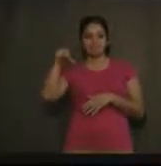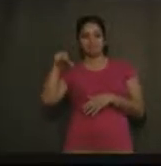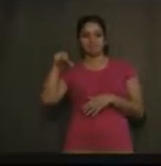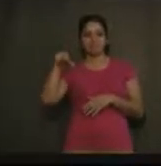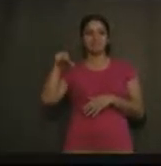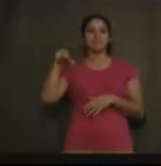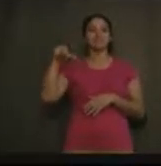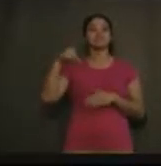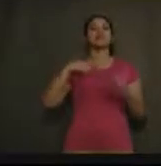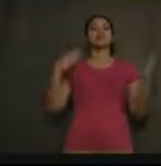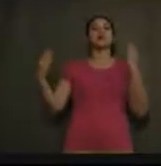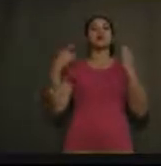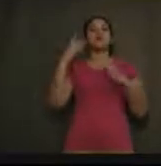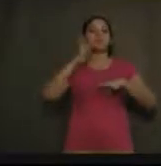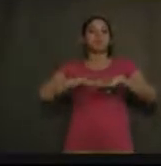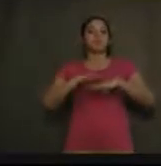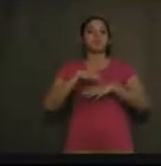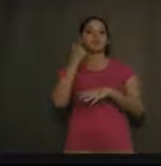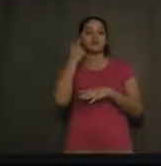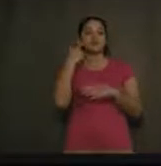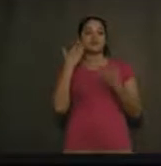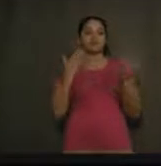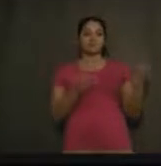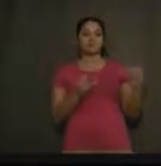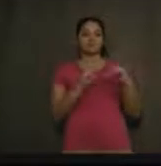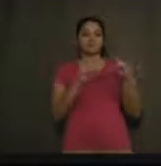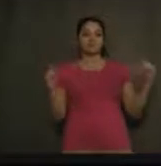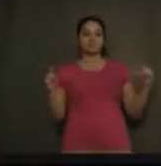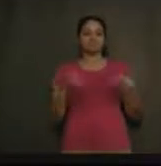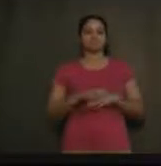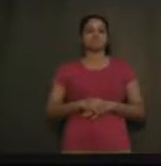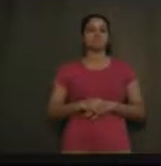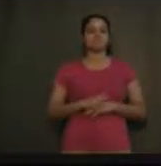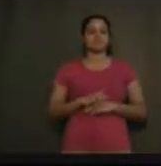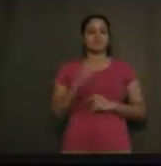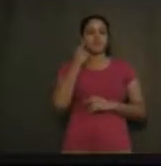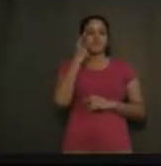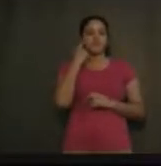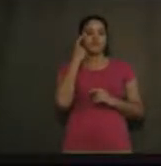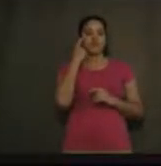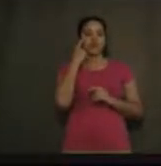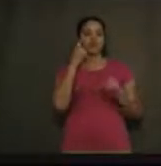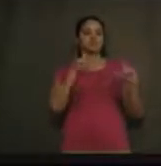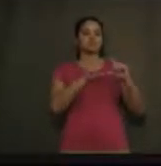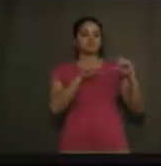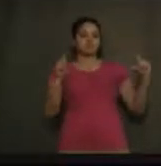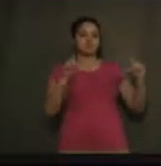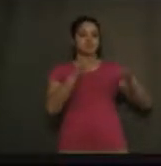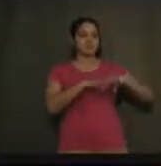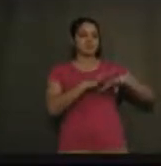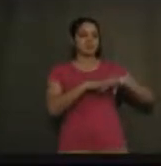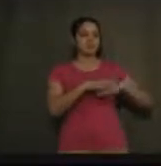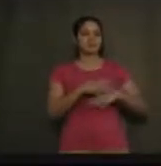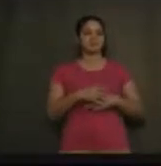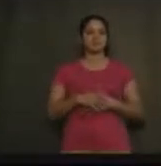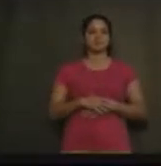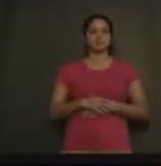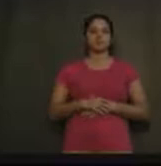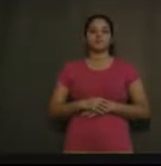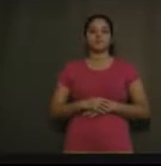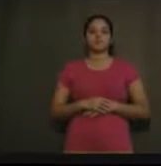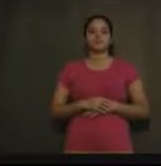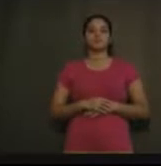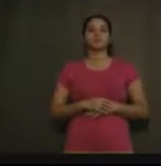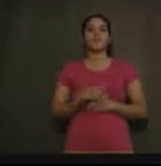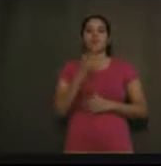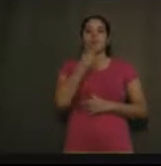mi, que é essencialmente o quociente entre a massa de Júpiter e a massa do Sol, tá? Que a gente está supondo que é